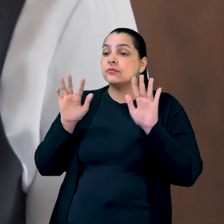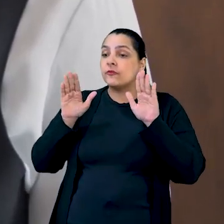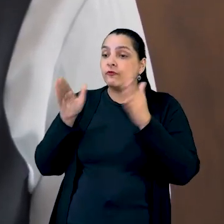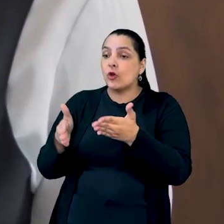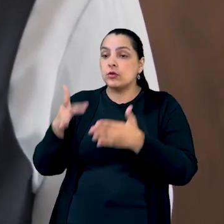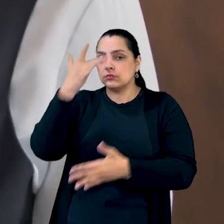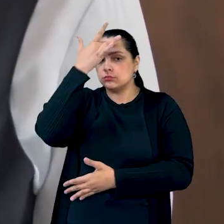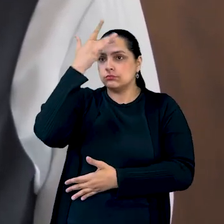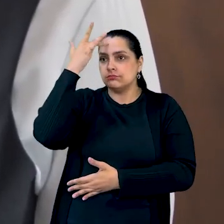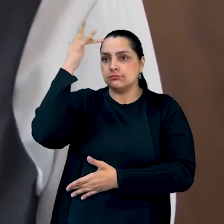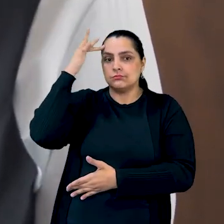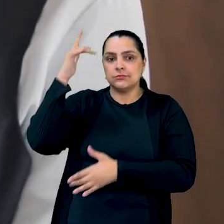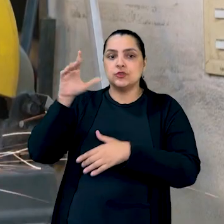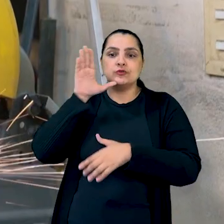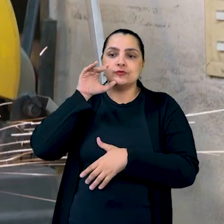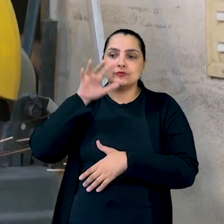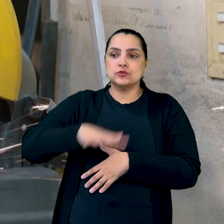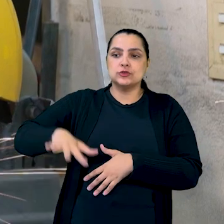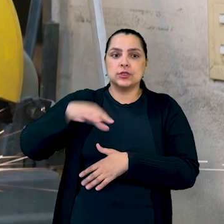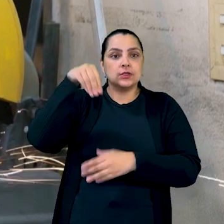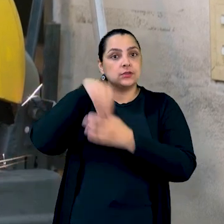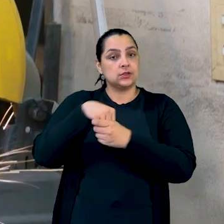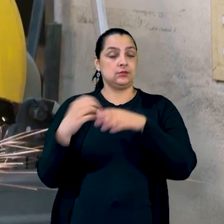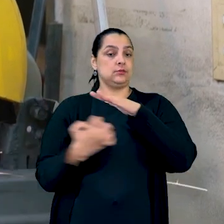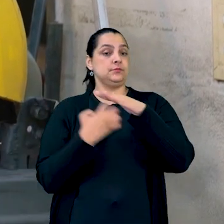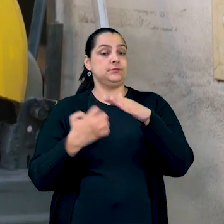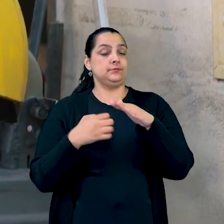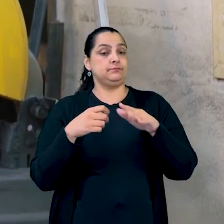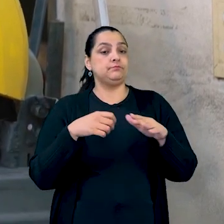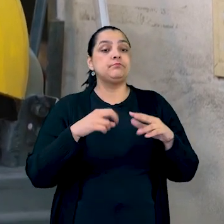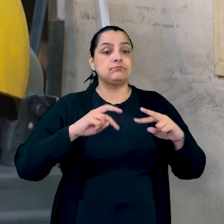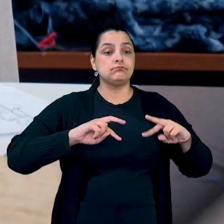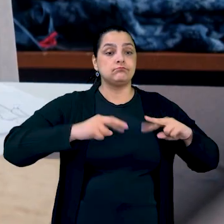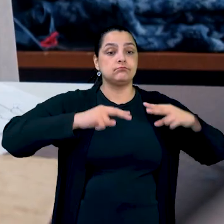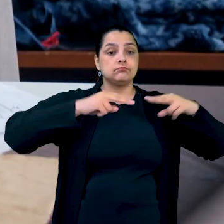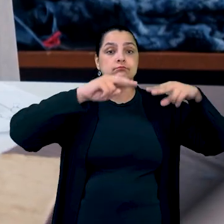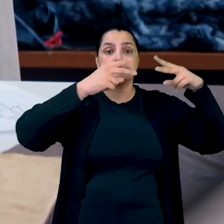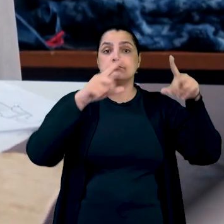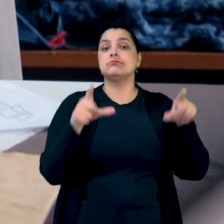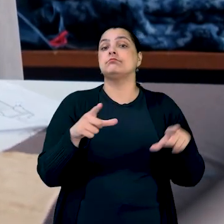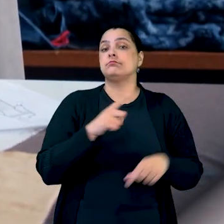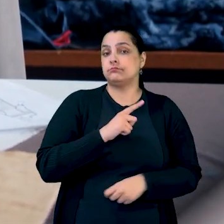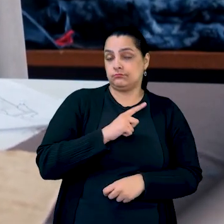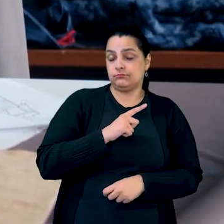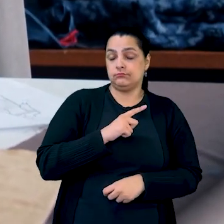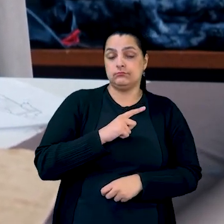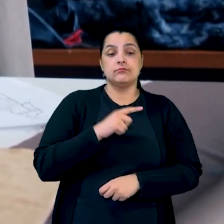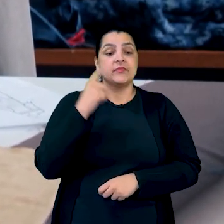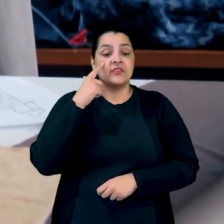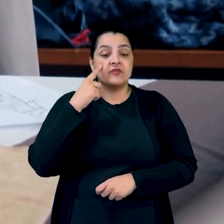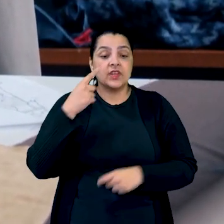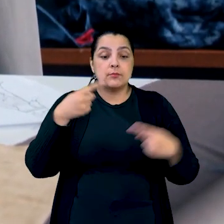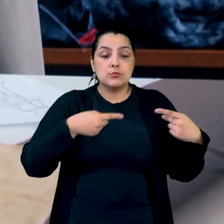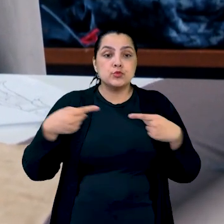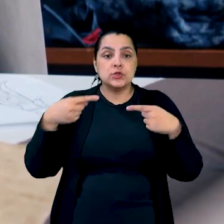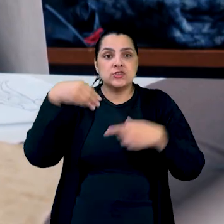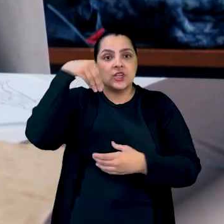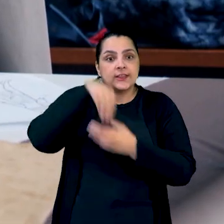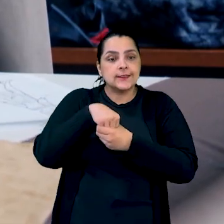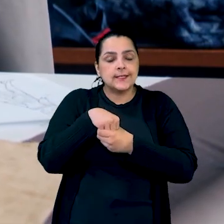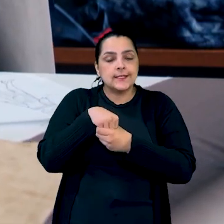saúde mental das trabalhadoras e dos trabalhadores, a planos de carreira inclusivos e a revisão de